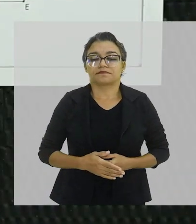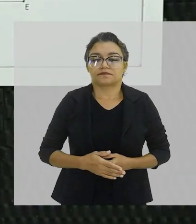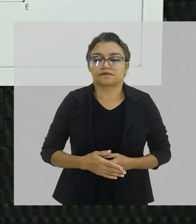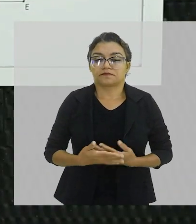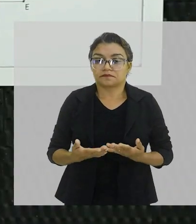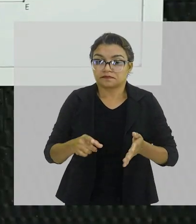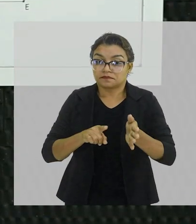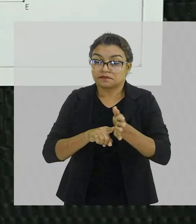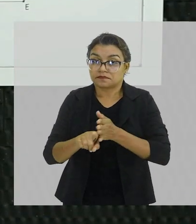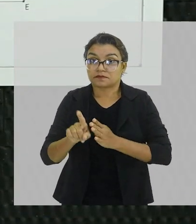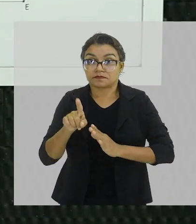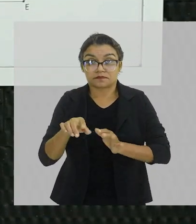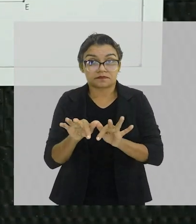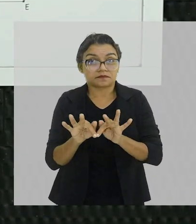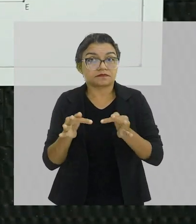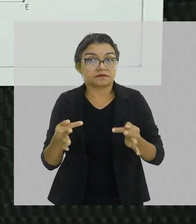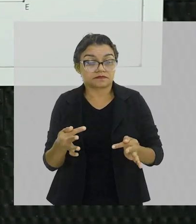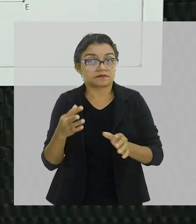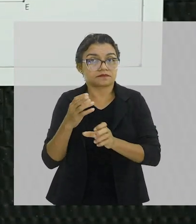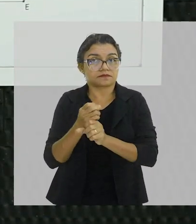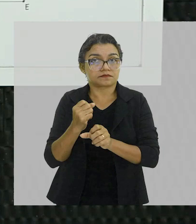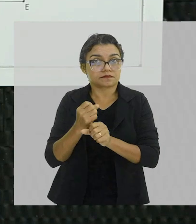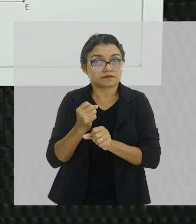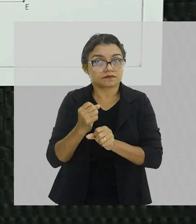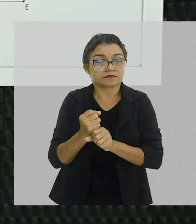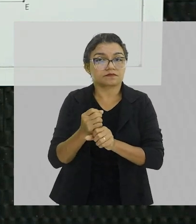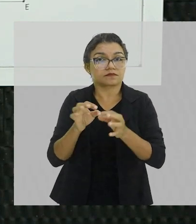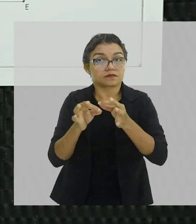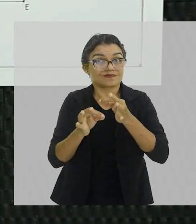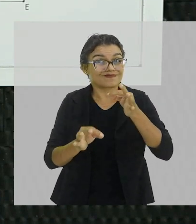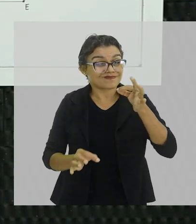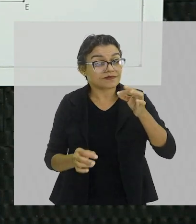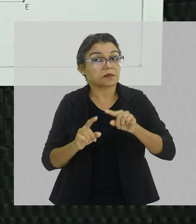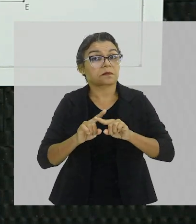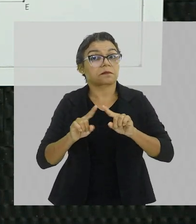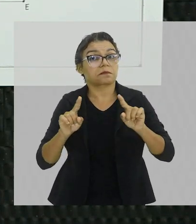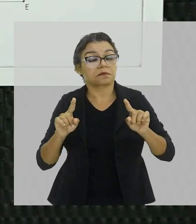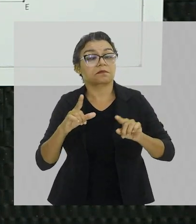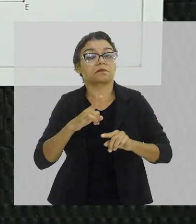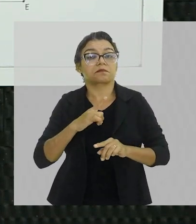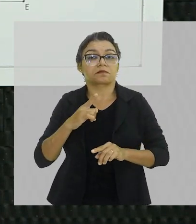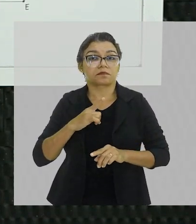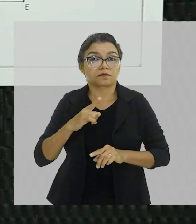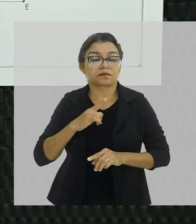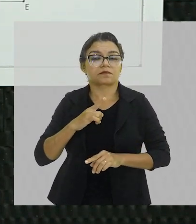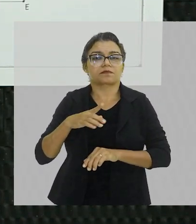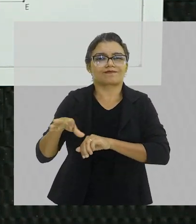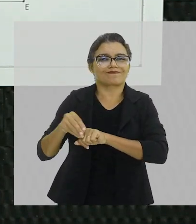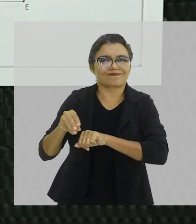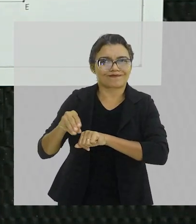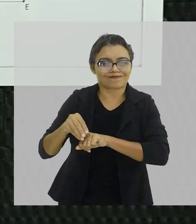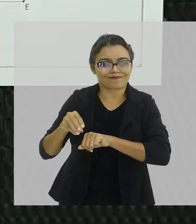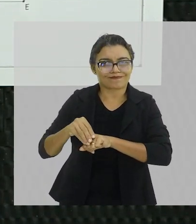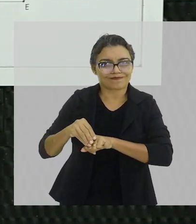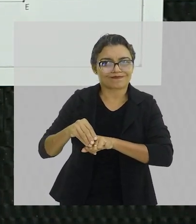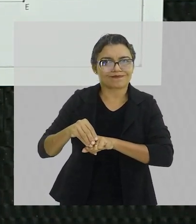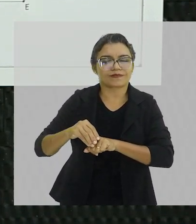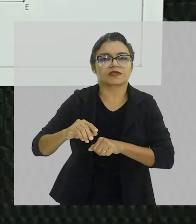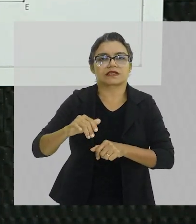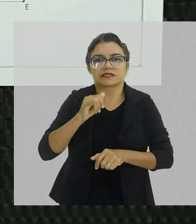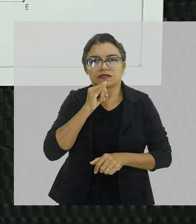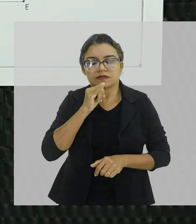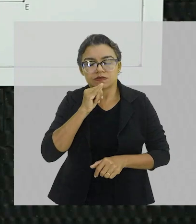questão é uma questão simples, o cálculo dela é muito grande, mas ela é recheada de conhecimentos de geometria que a pessoa tem que